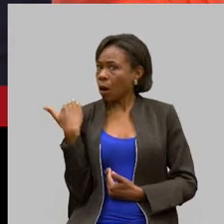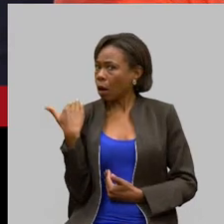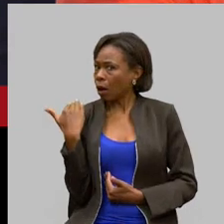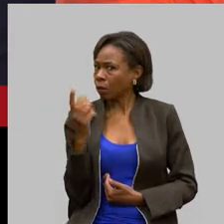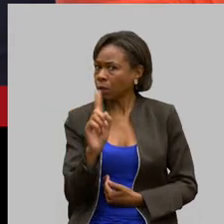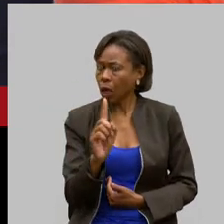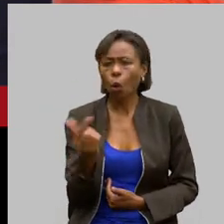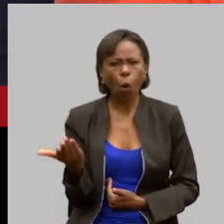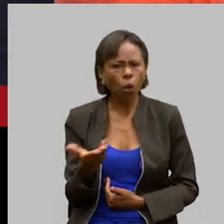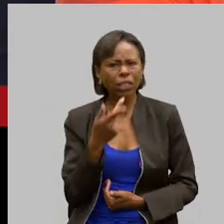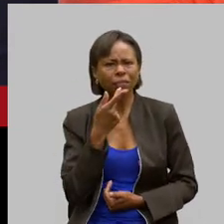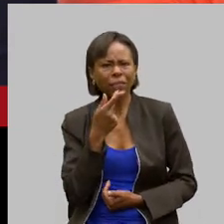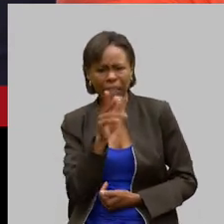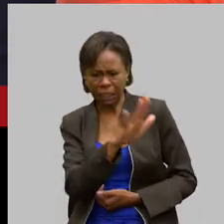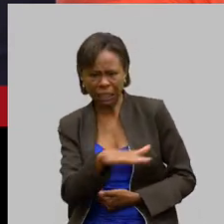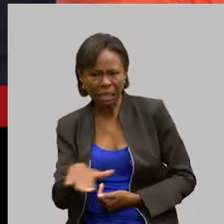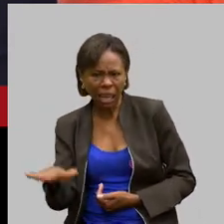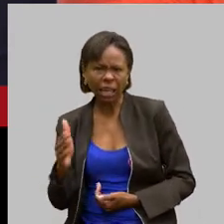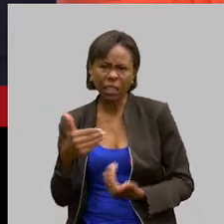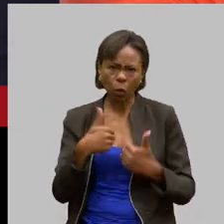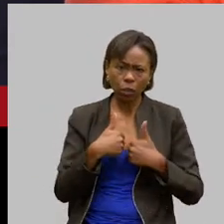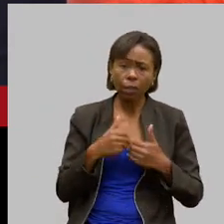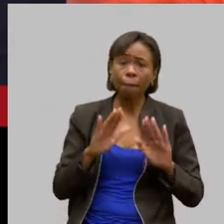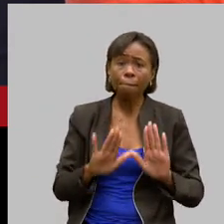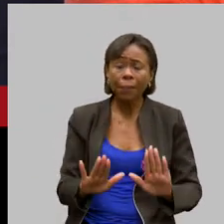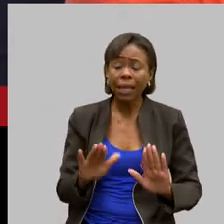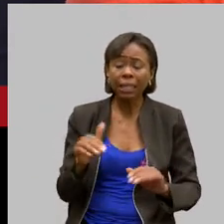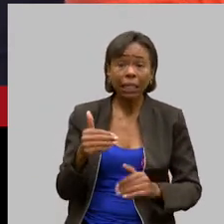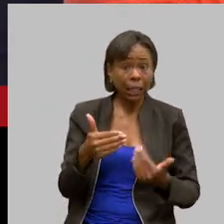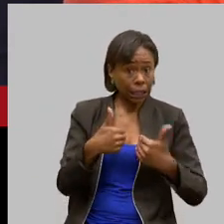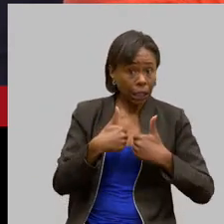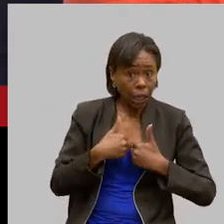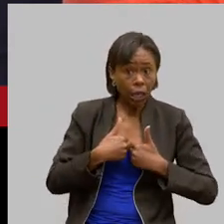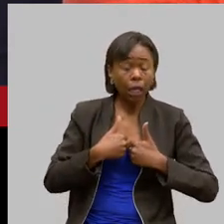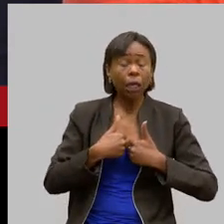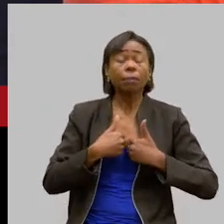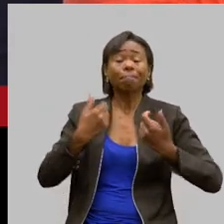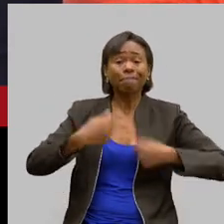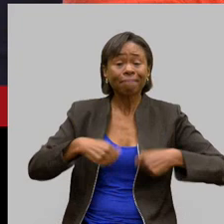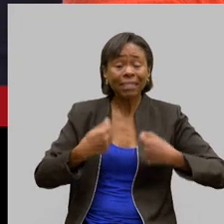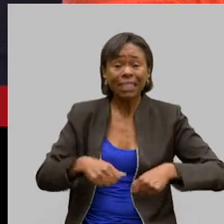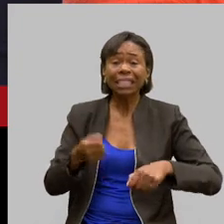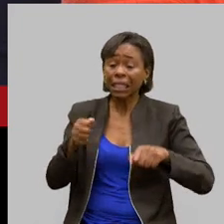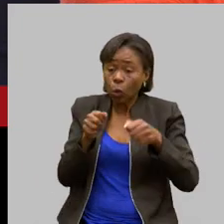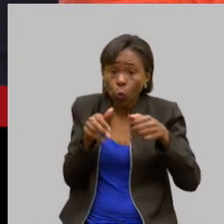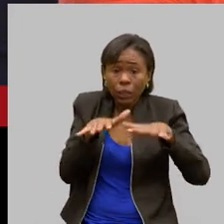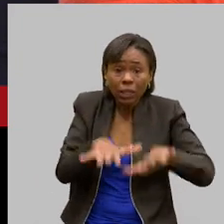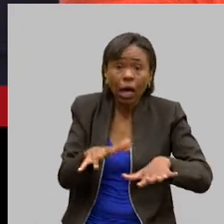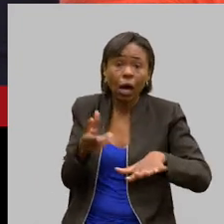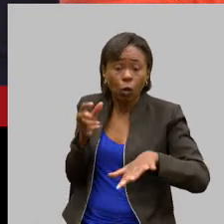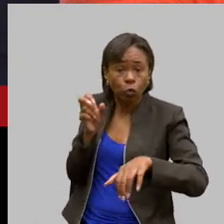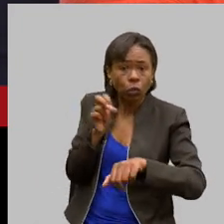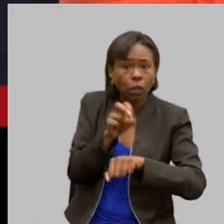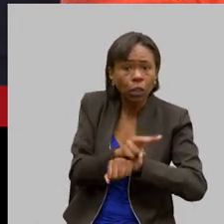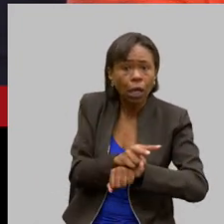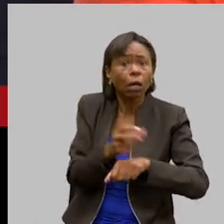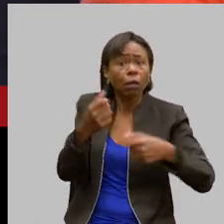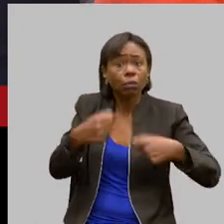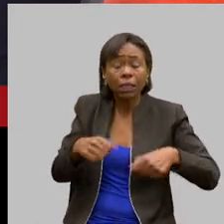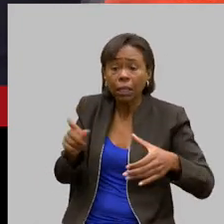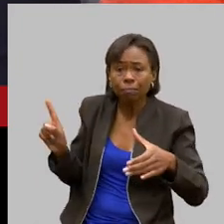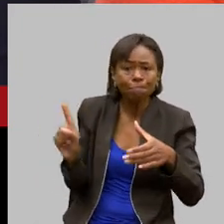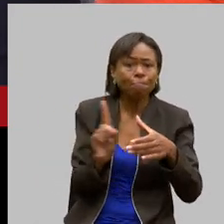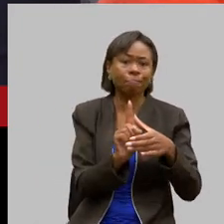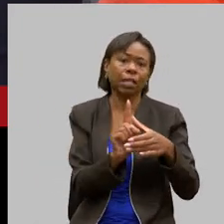de criança e tudo mais mas esse autista precisa de inserção precisa de inclusão nós precisamos pensar em estratagemas para que essas